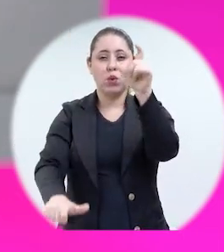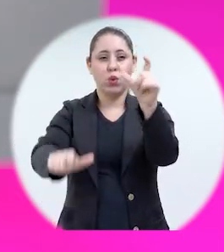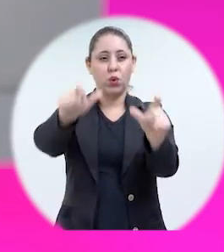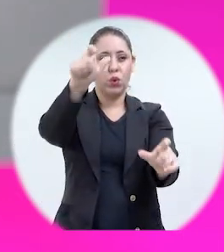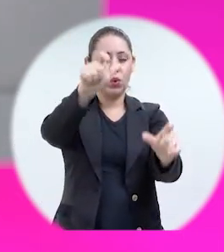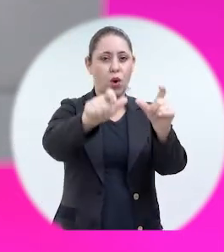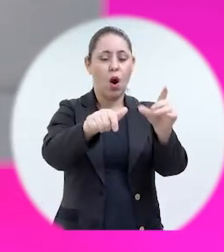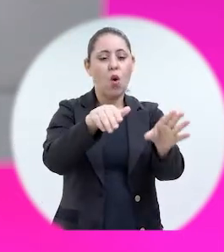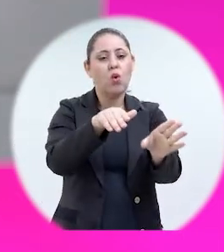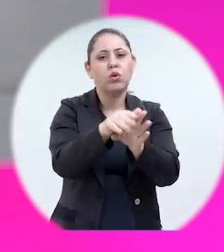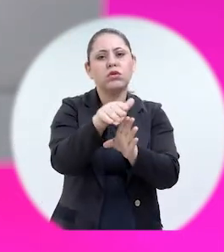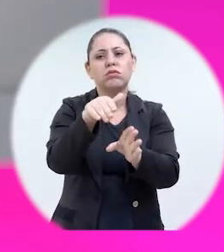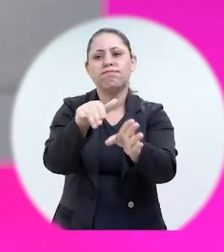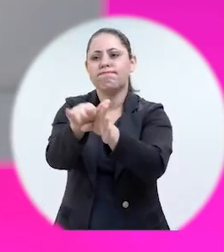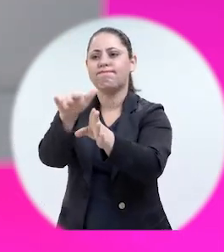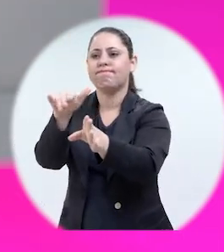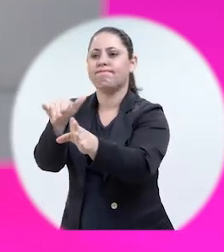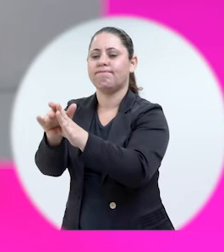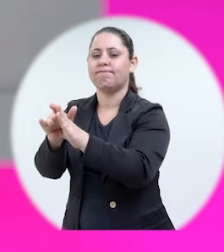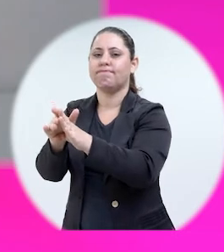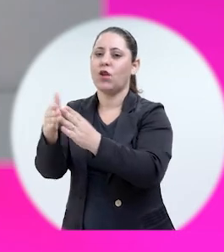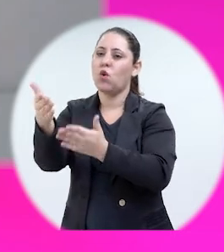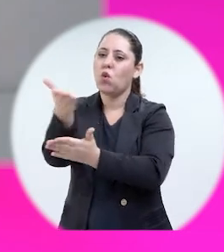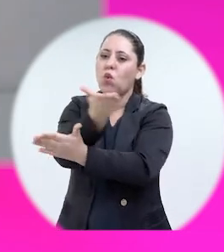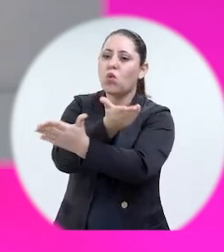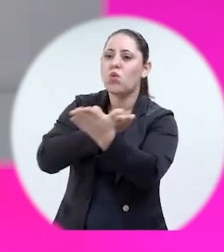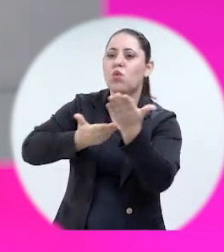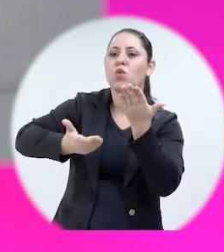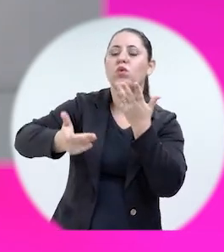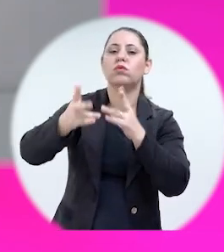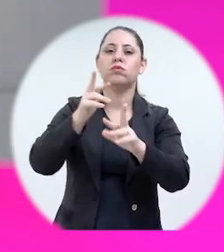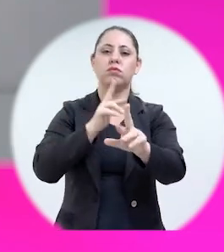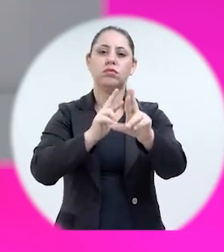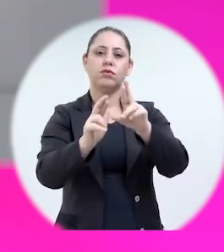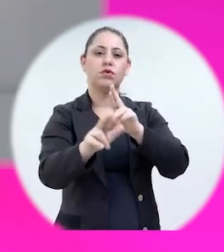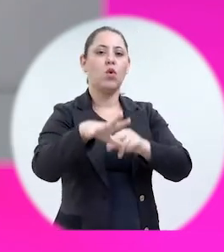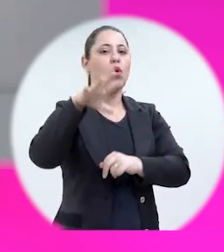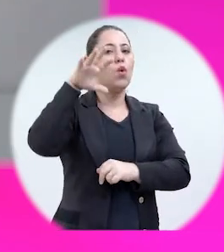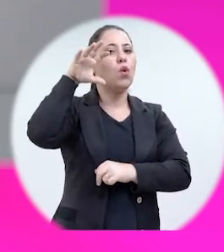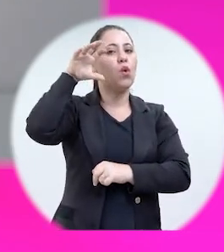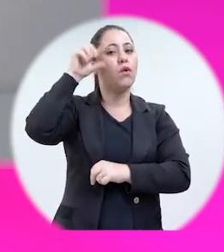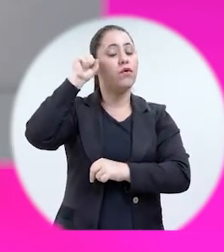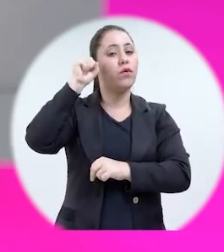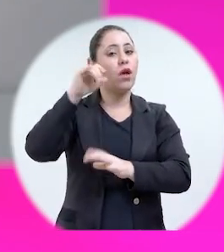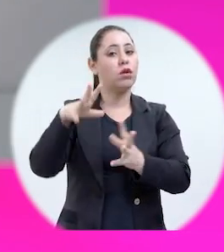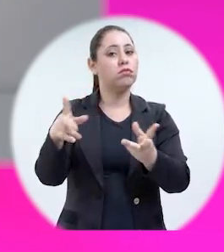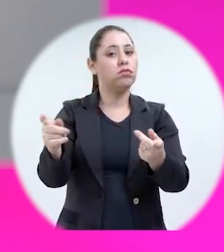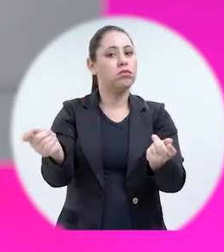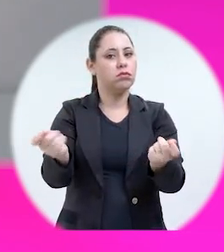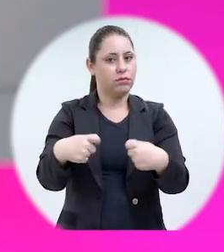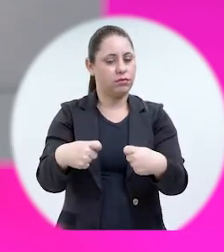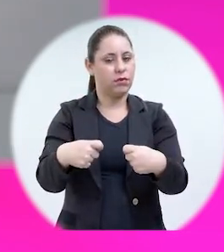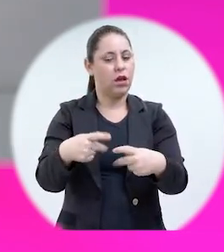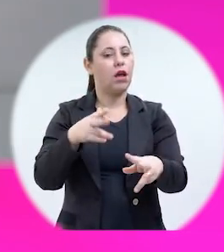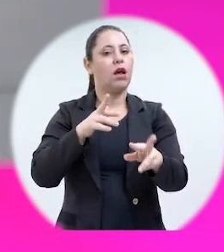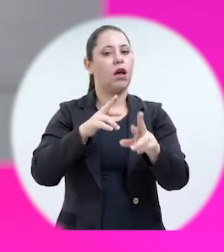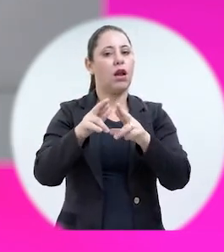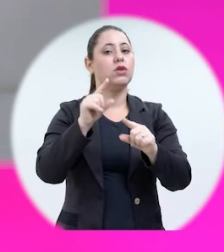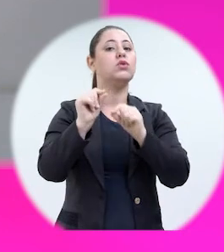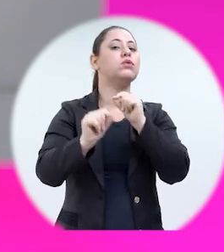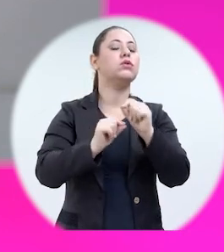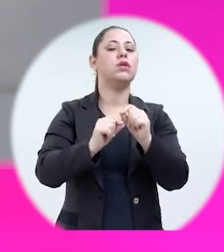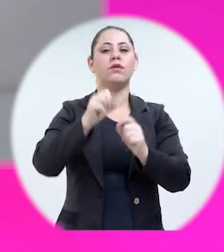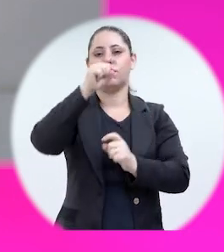dessas mulheres para poder orientar, para poder conversar, ter uma escuta qualificada, né,